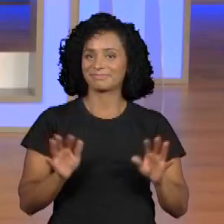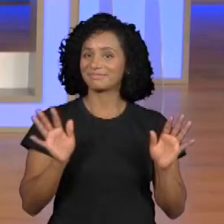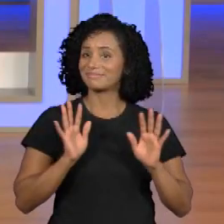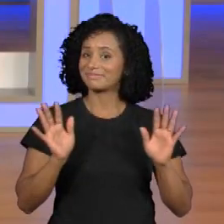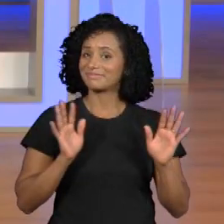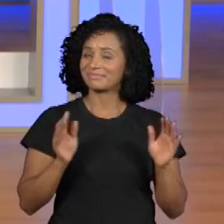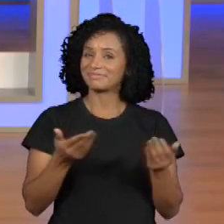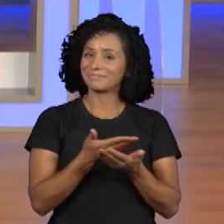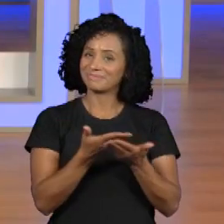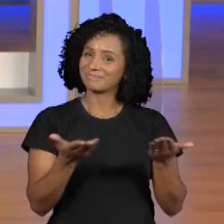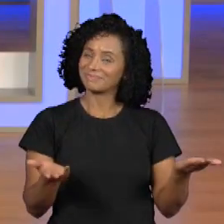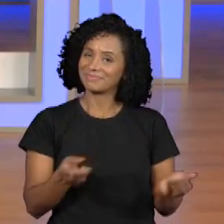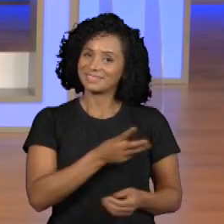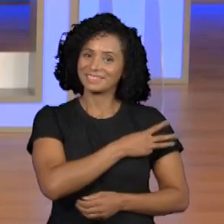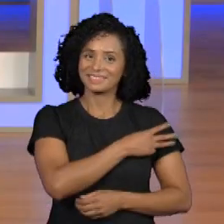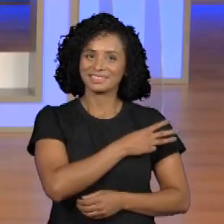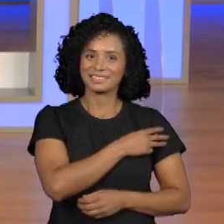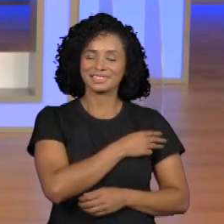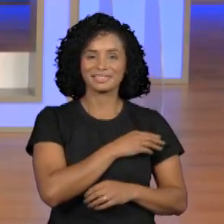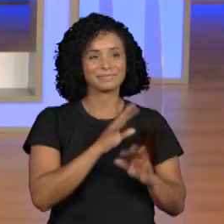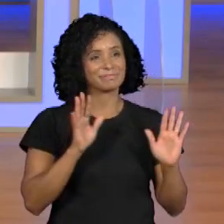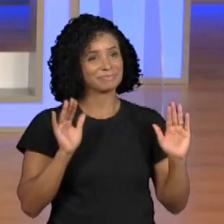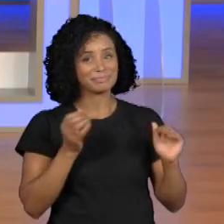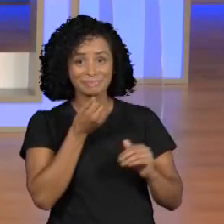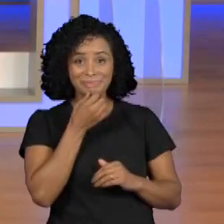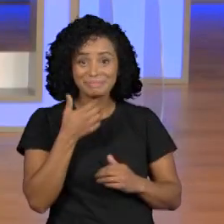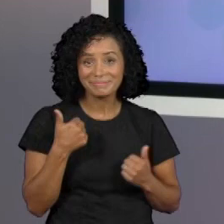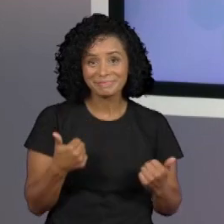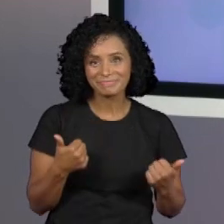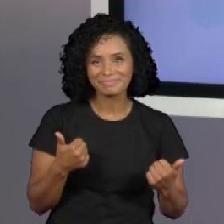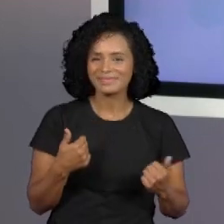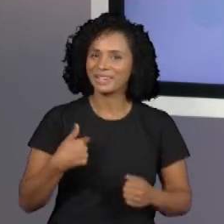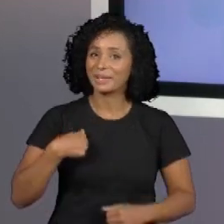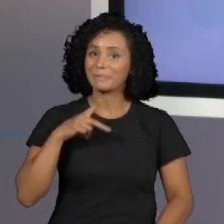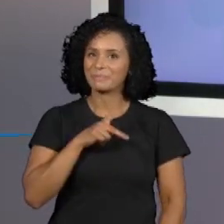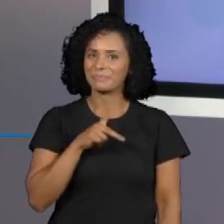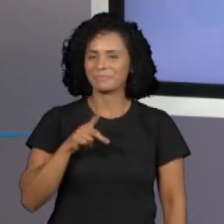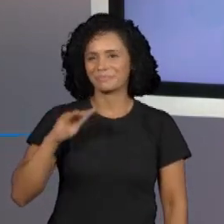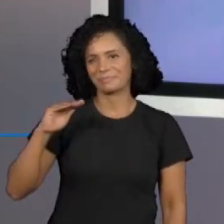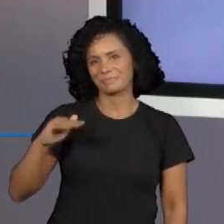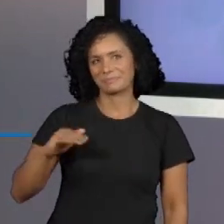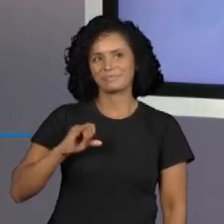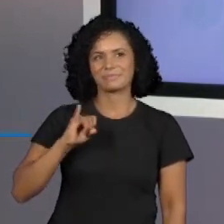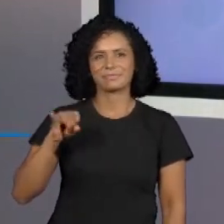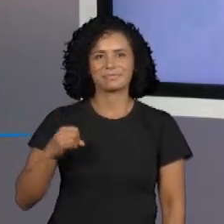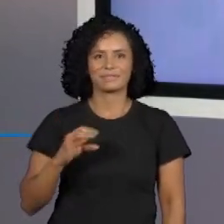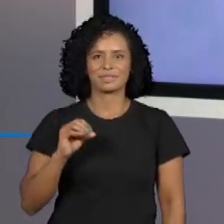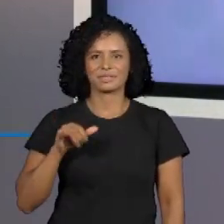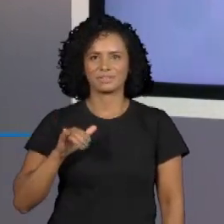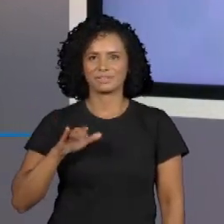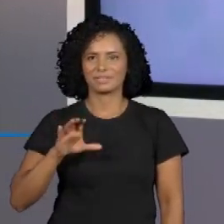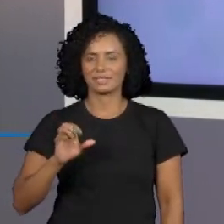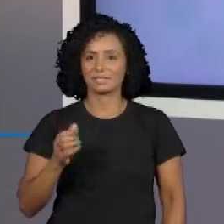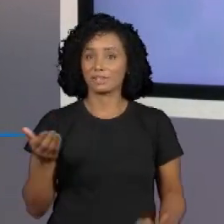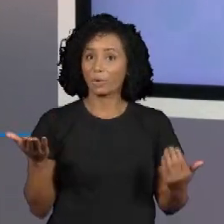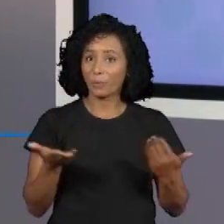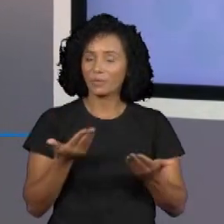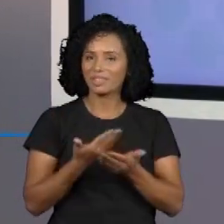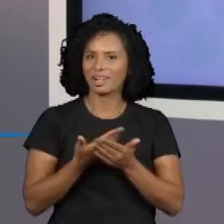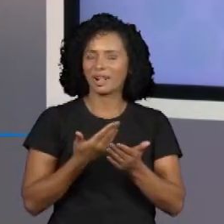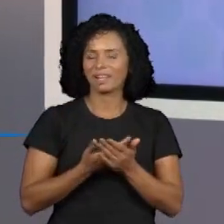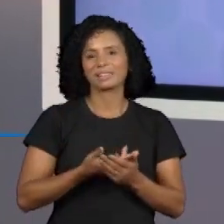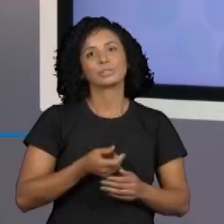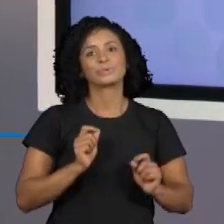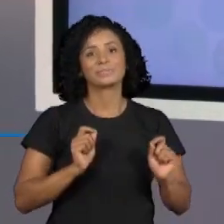Olá, galerinha do terceiro ano, tudo bom com vocês? Eu sou a professora Joyce, essa é mais uma aula de língua portuguesa que